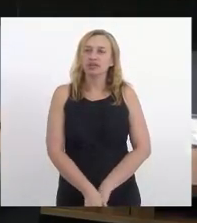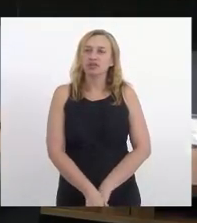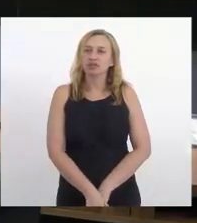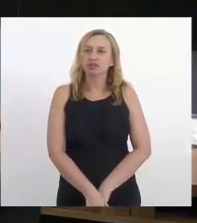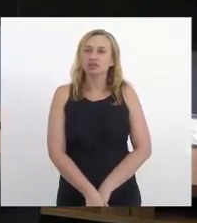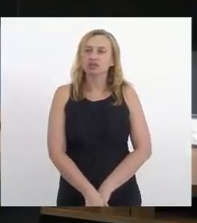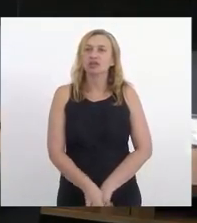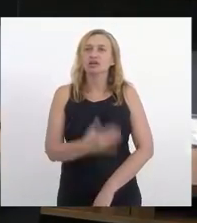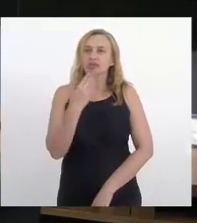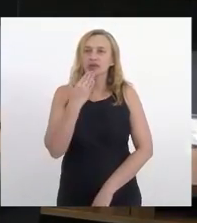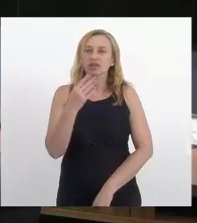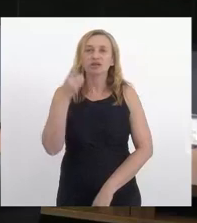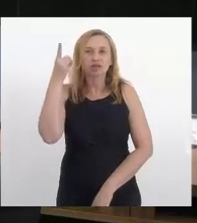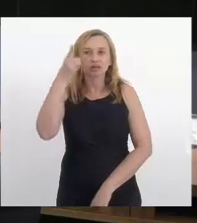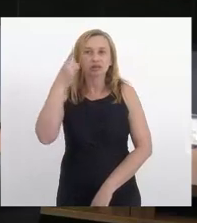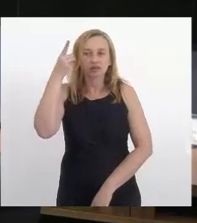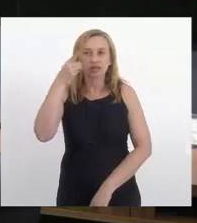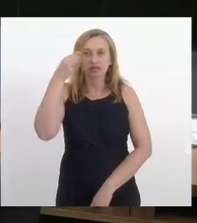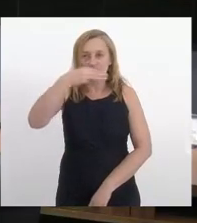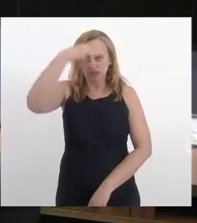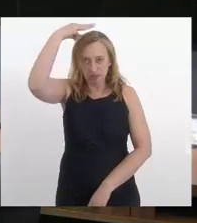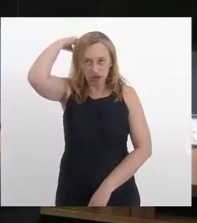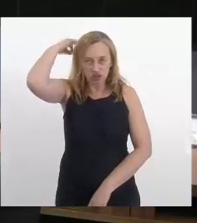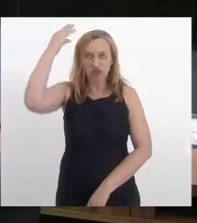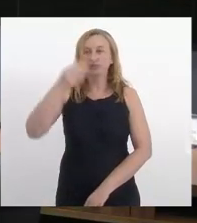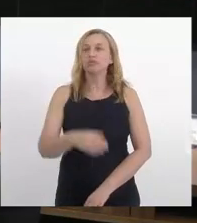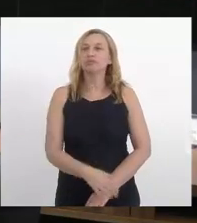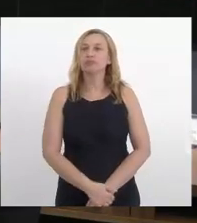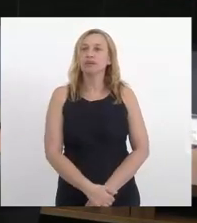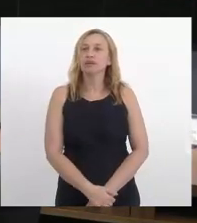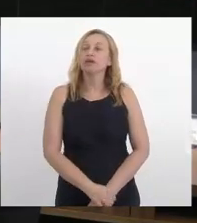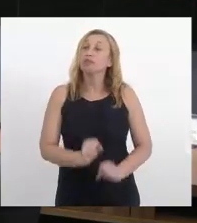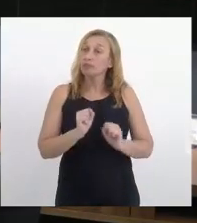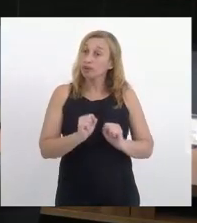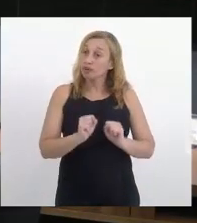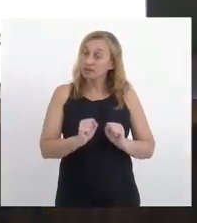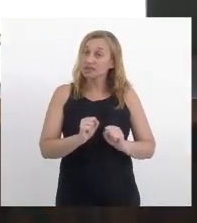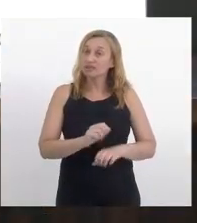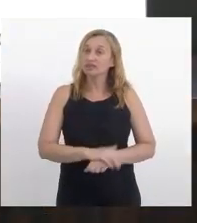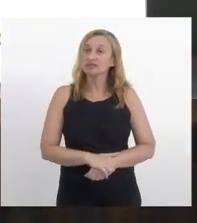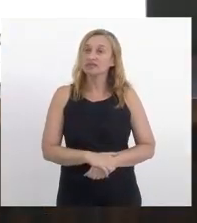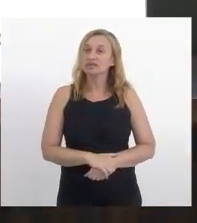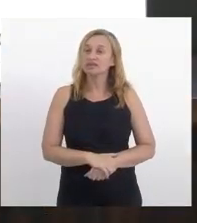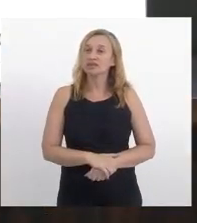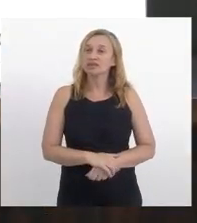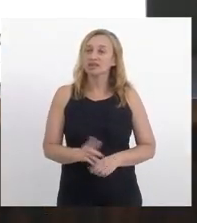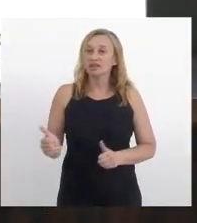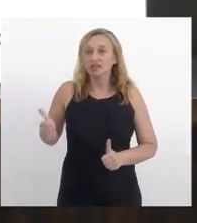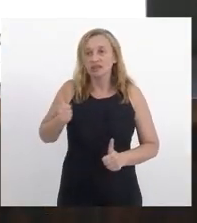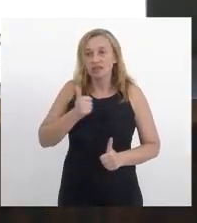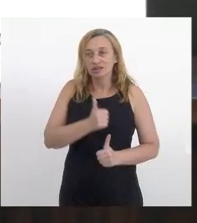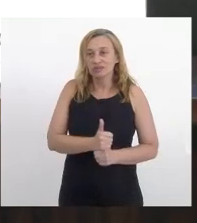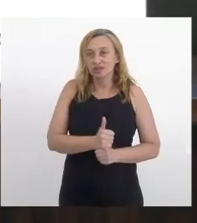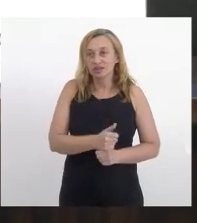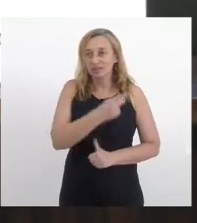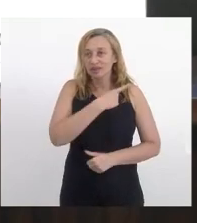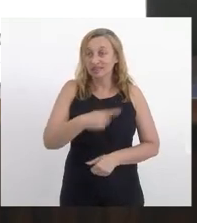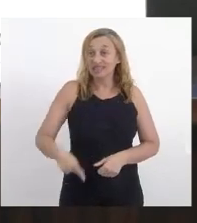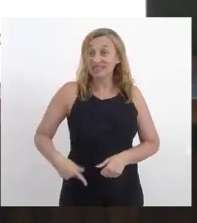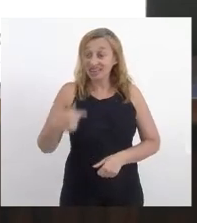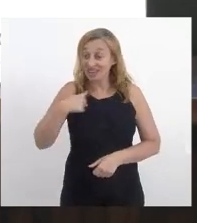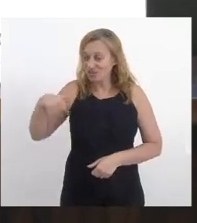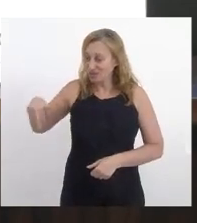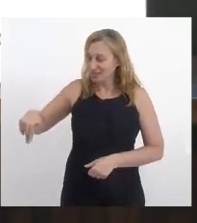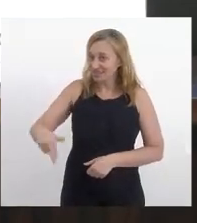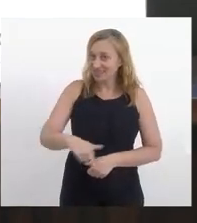Pedir ao deputado Márcio Pacheco que possa assumir a presidência, que eu vou descer agora.